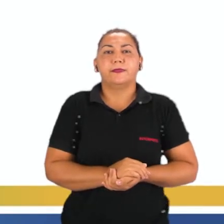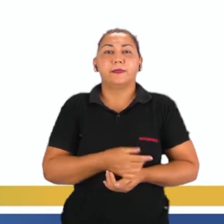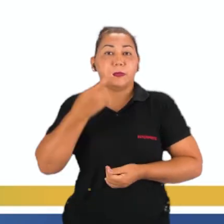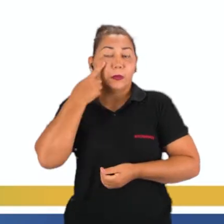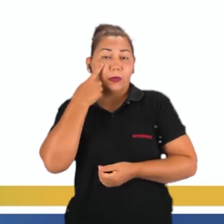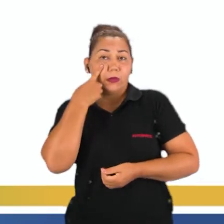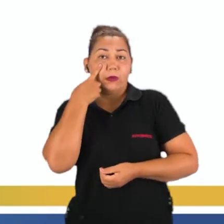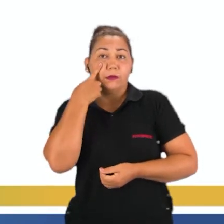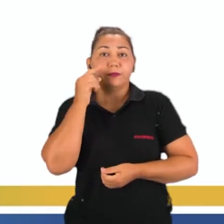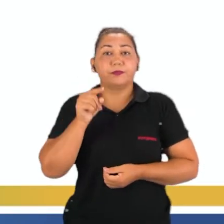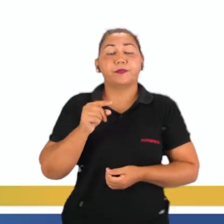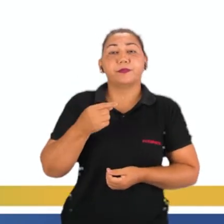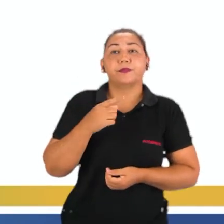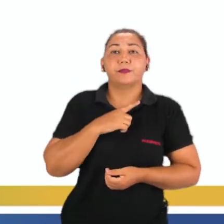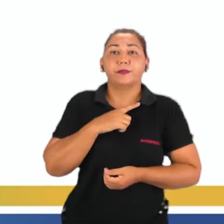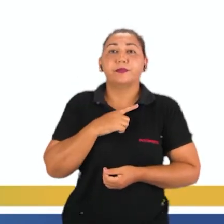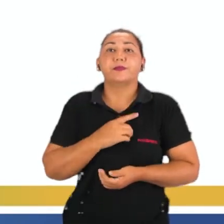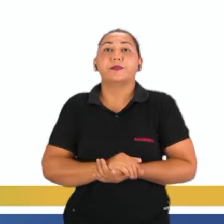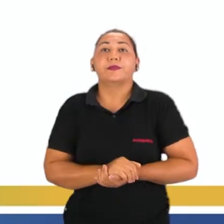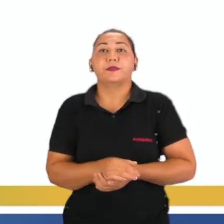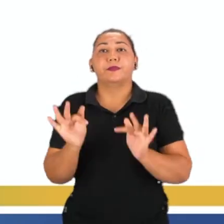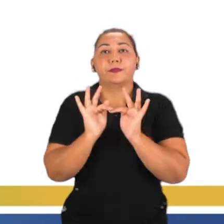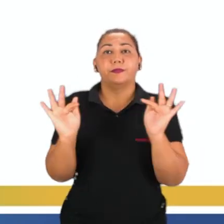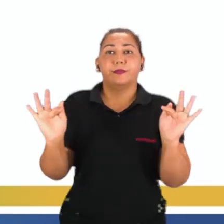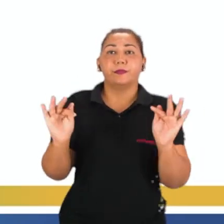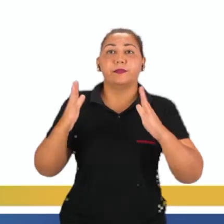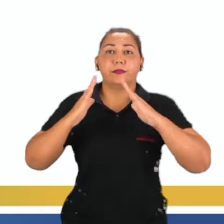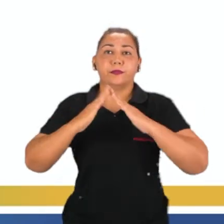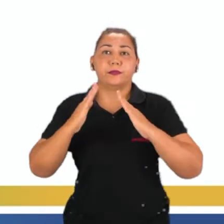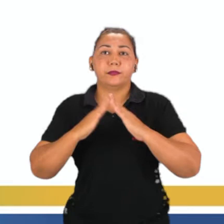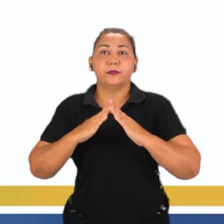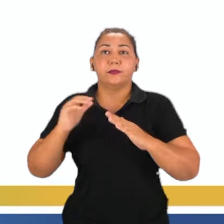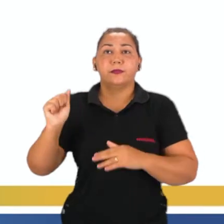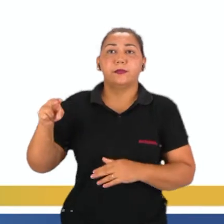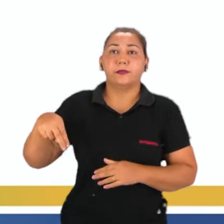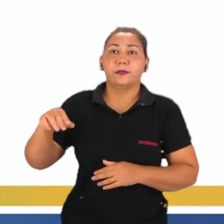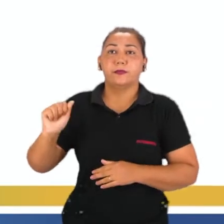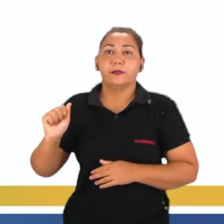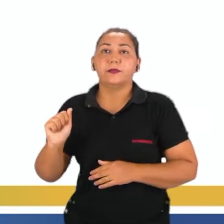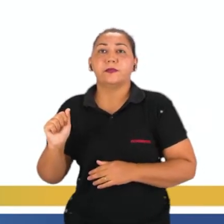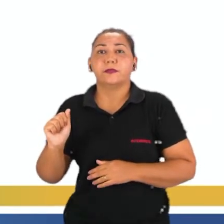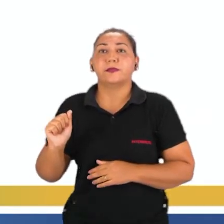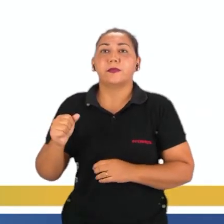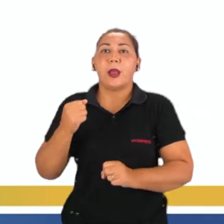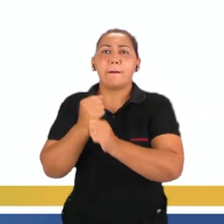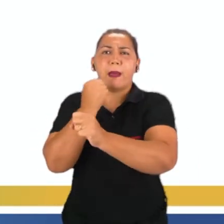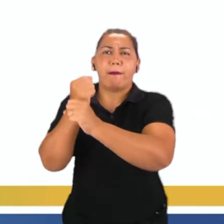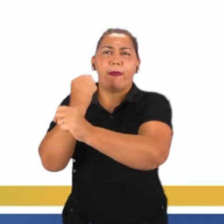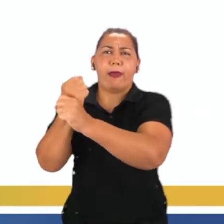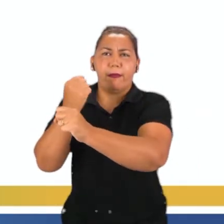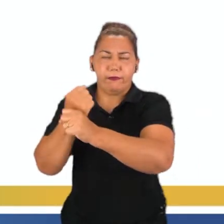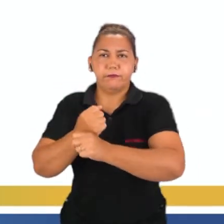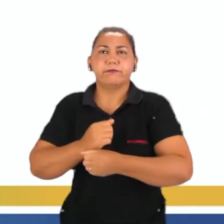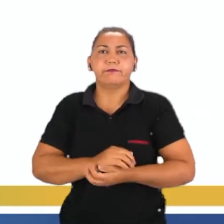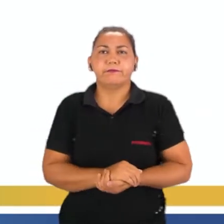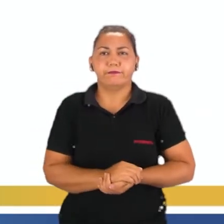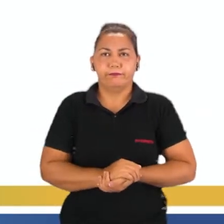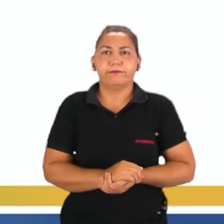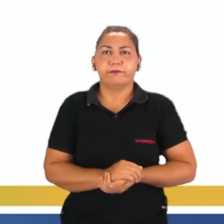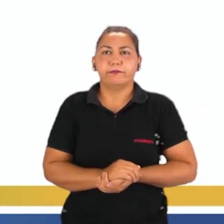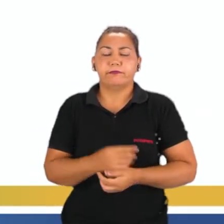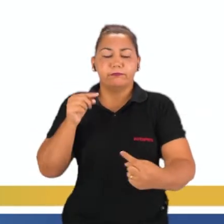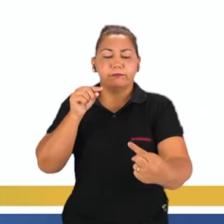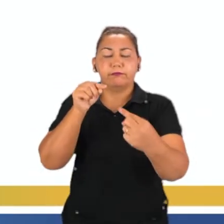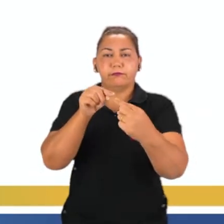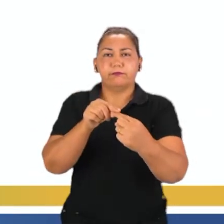Vejam que você tem aí a frase. A casa de Ana estava em reforma. Identificamos o verbo estar